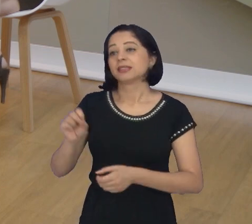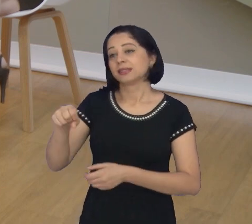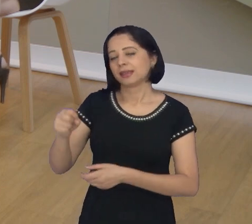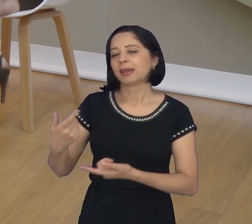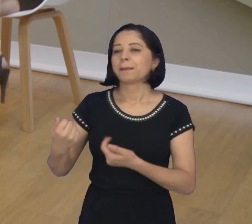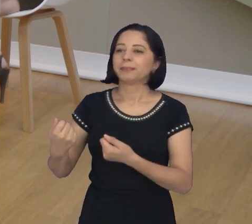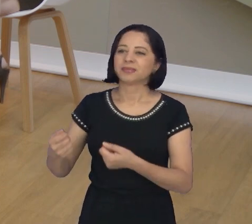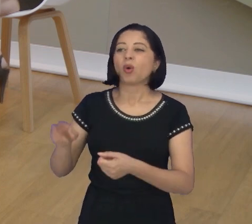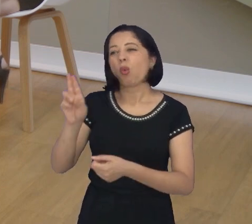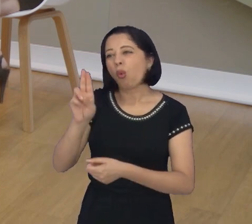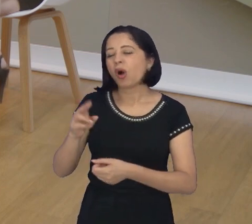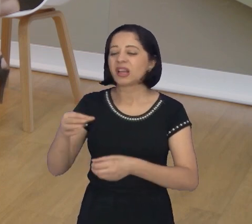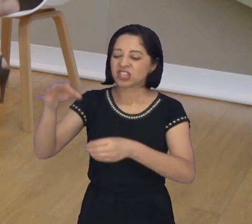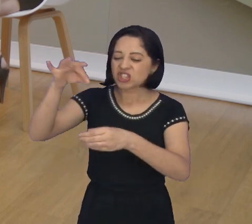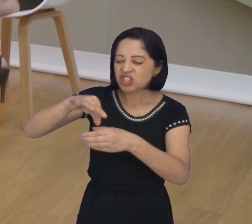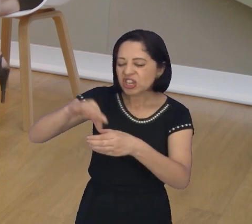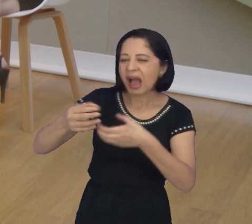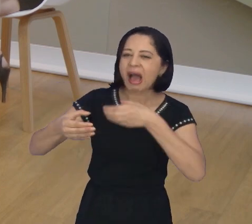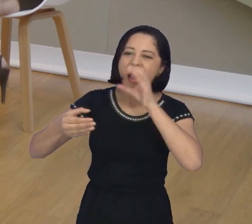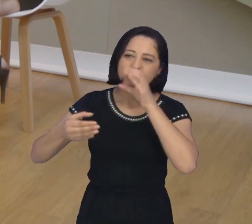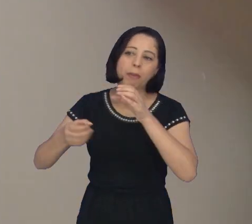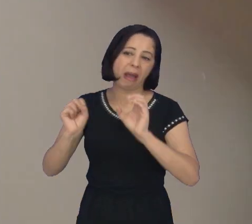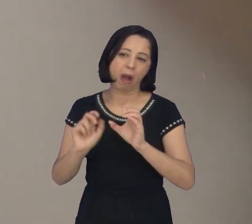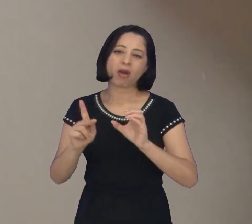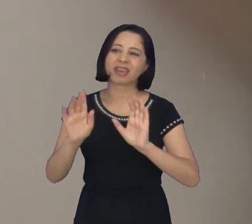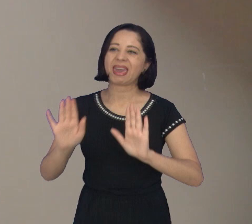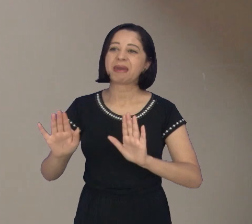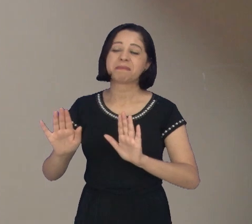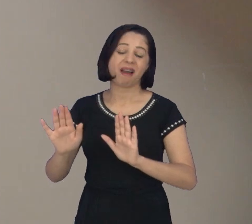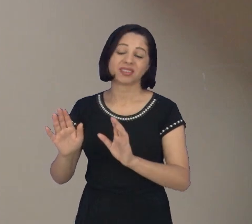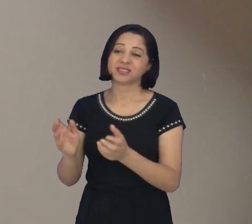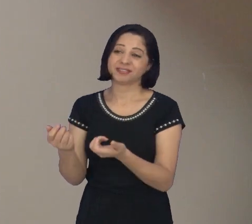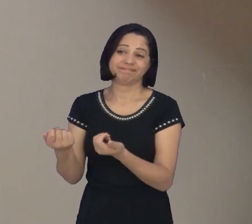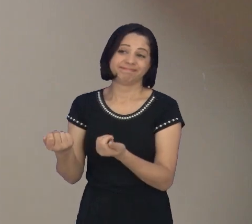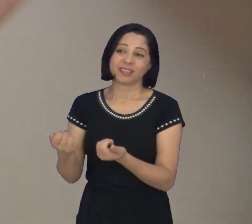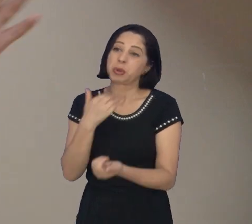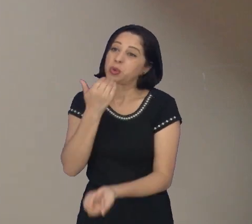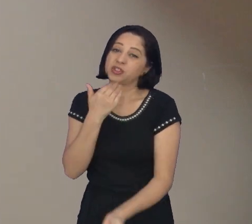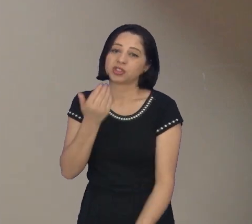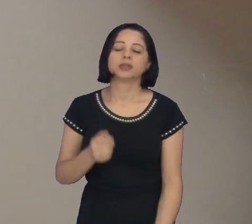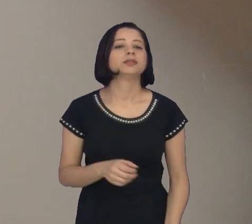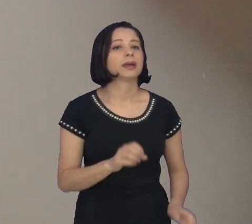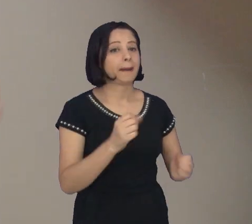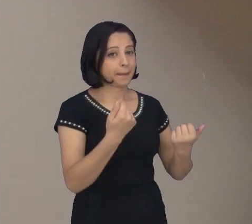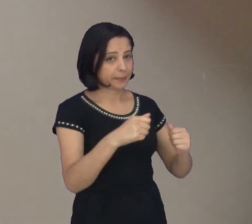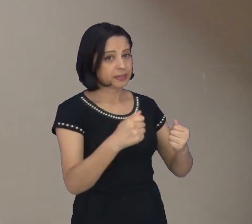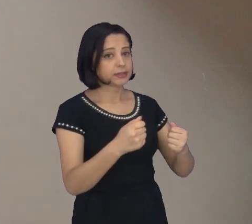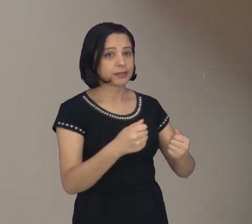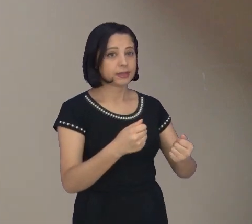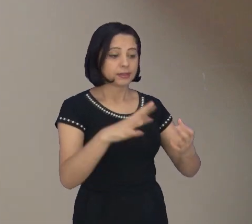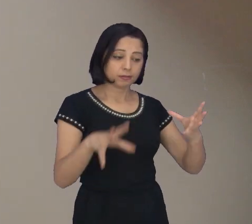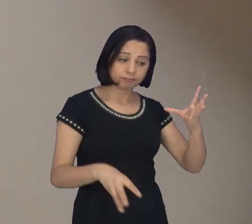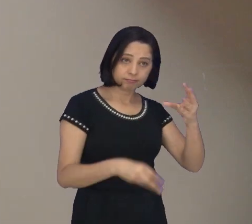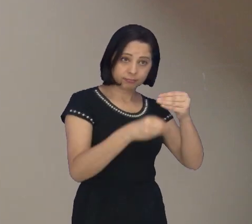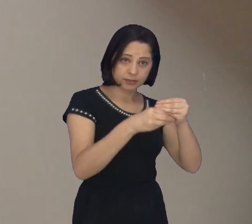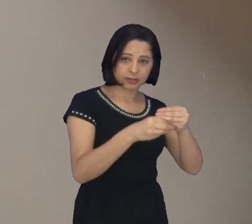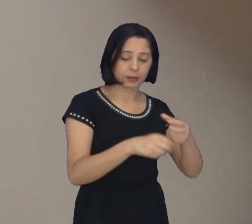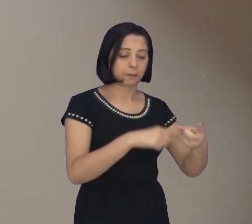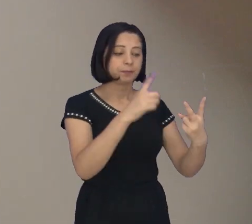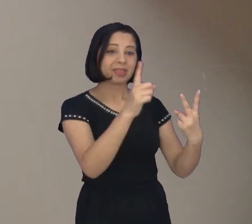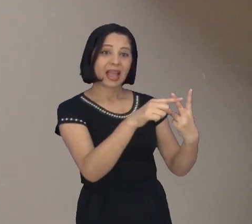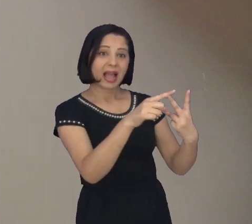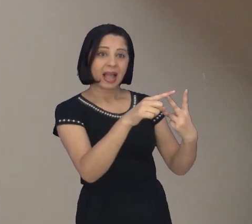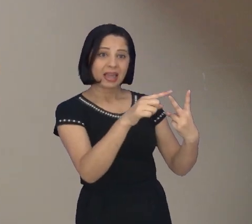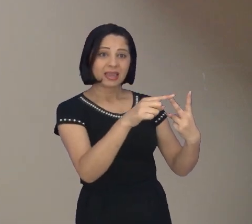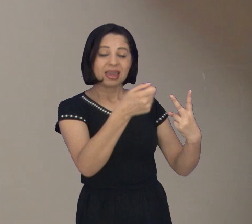uma eficácia próxima do estrogênio. É um auxílio, na verdade, né? Um complemento, mas o médico tem que estar ali. Sim. E a segunda participante